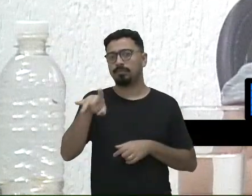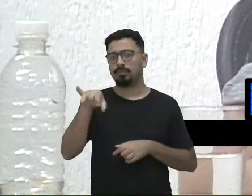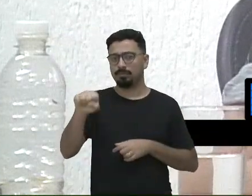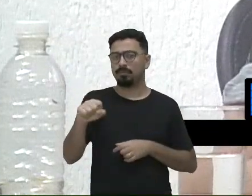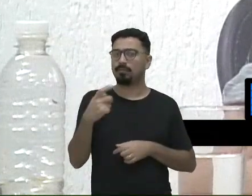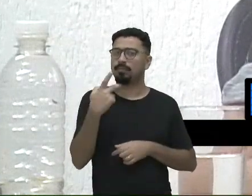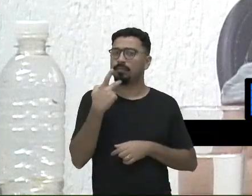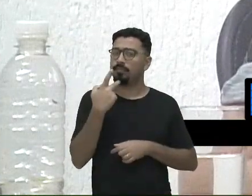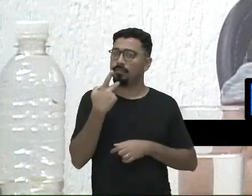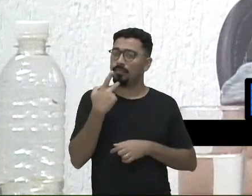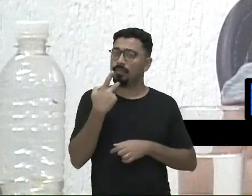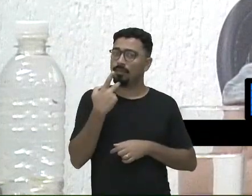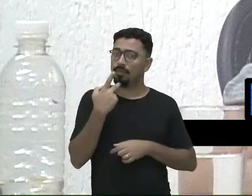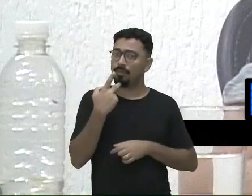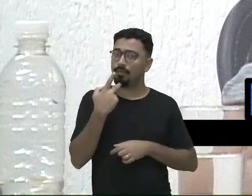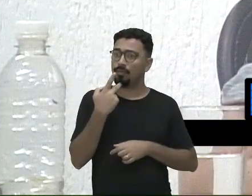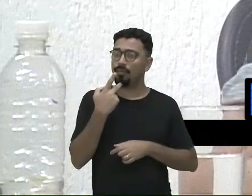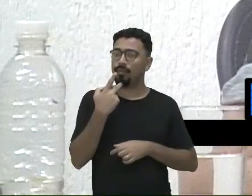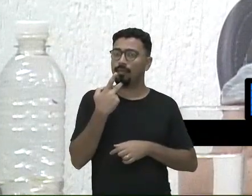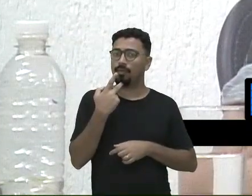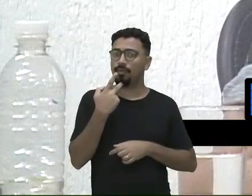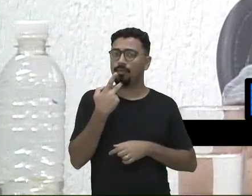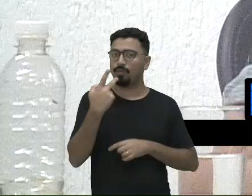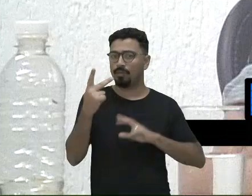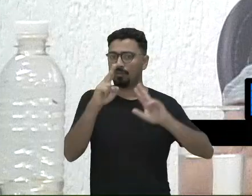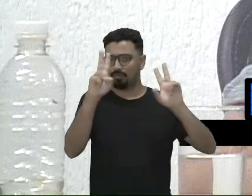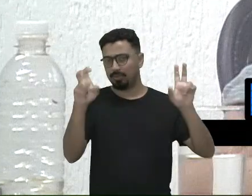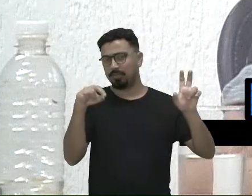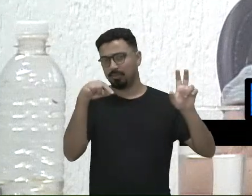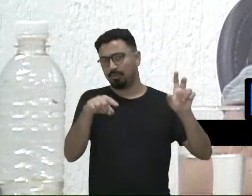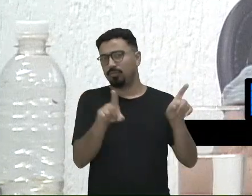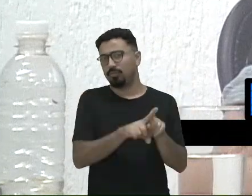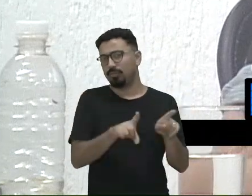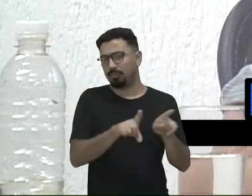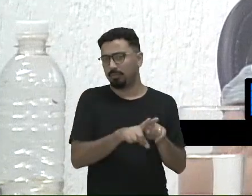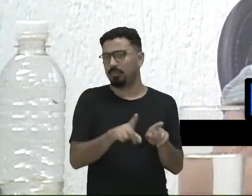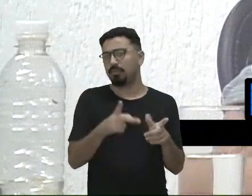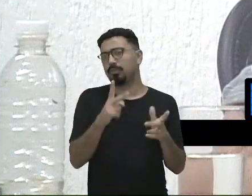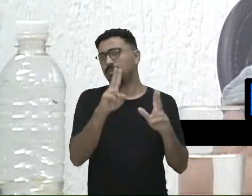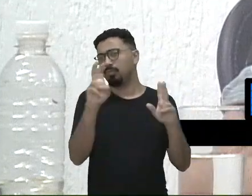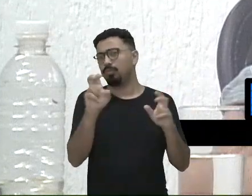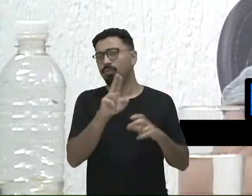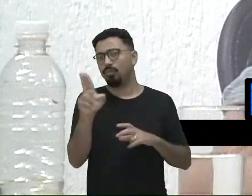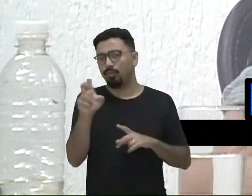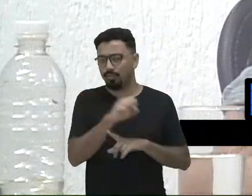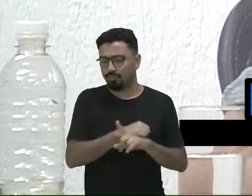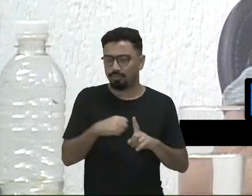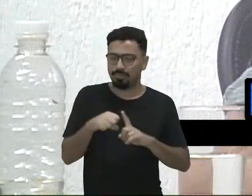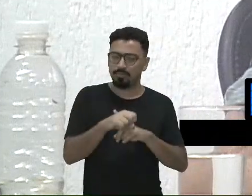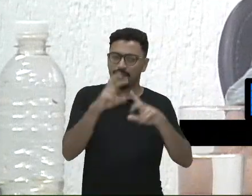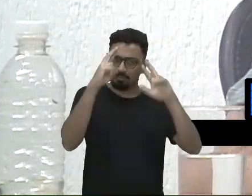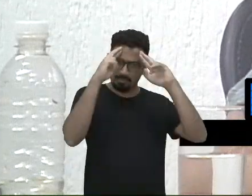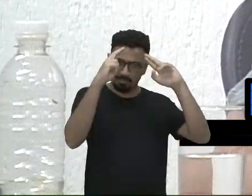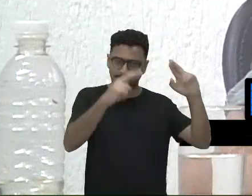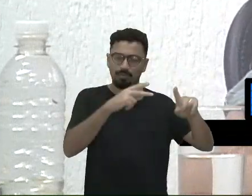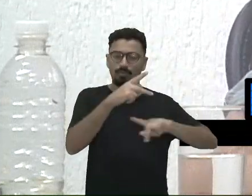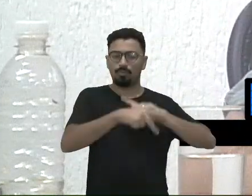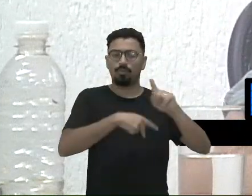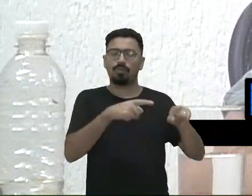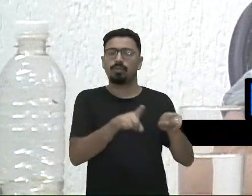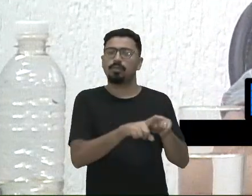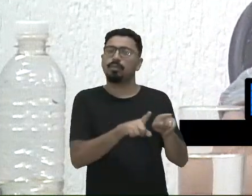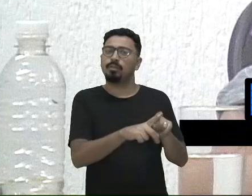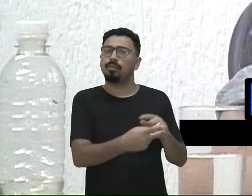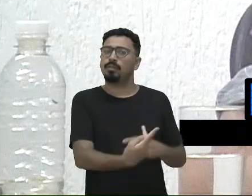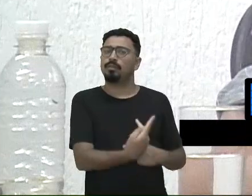exatamente para fazer essa sensibilização, essa capacitação sobre nome social, sobre respeito à população que nos